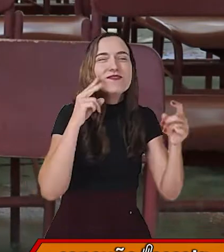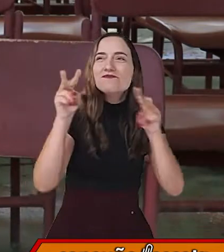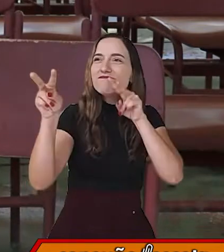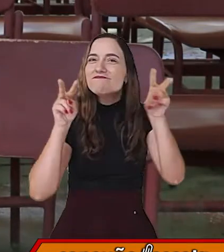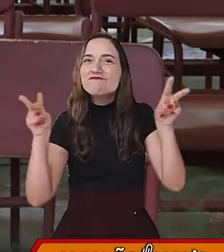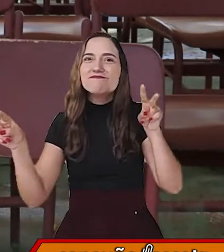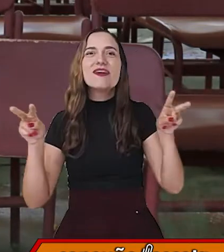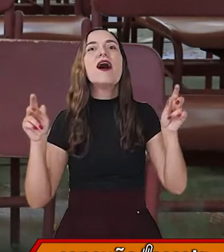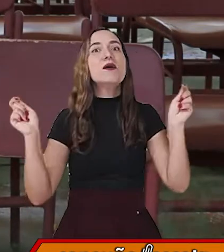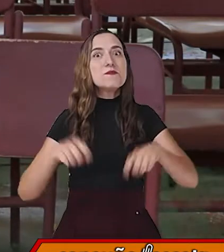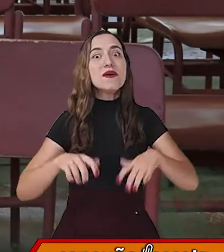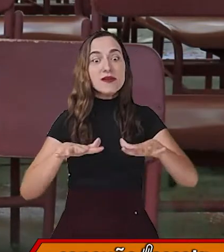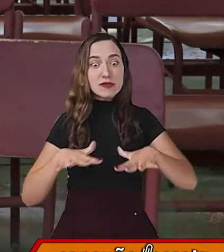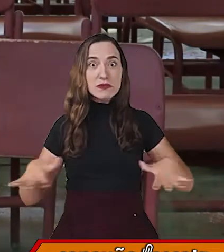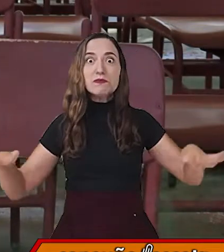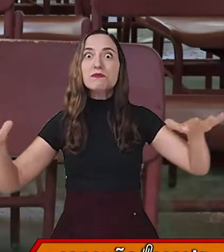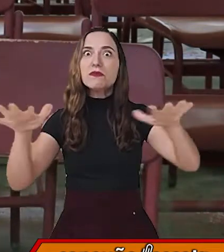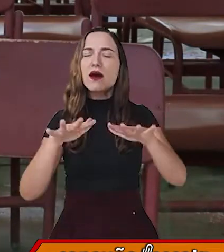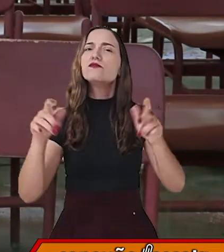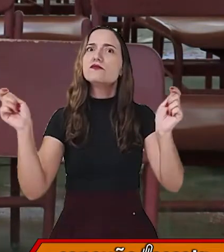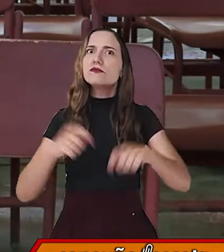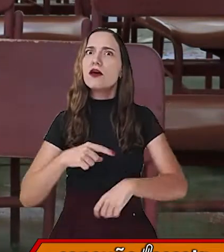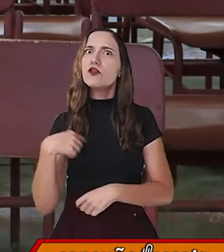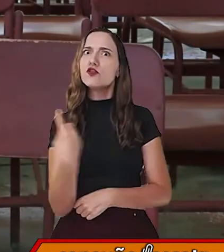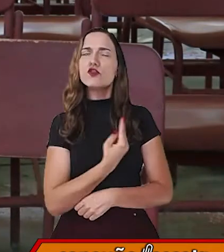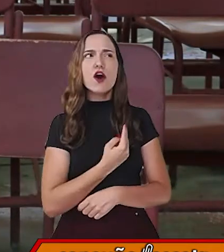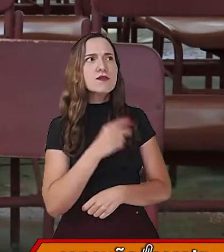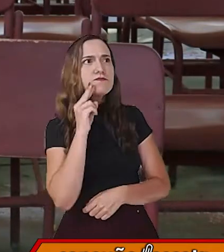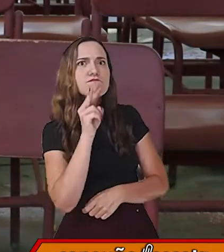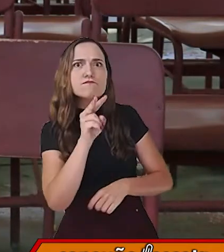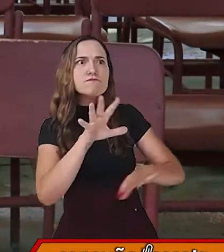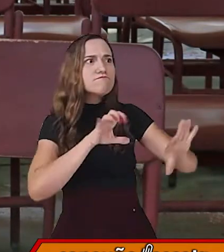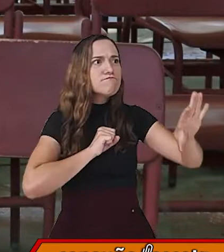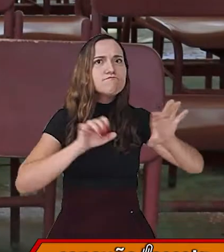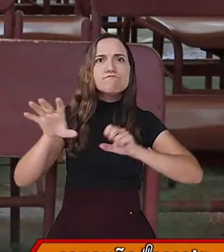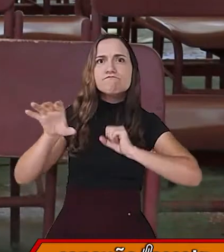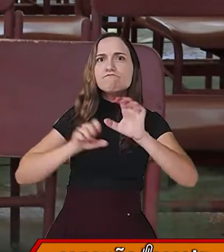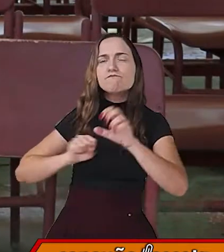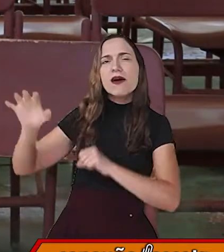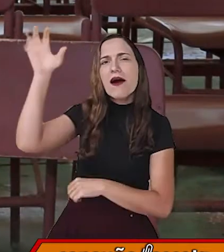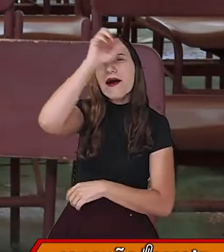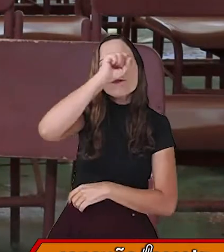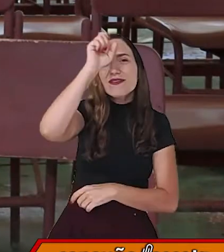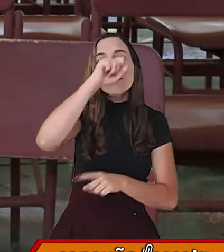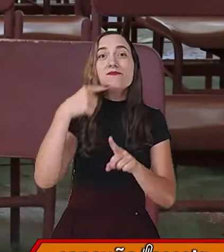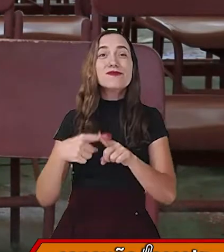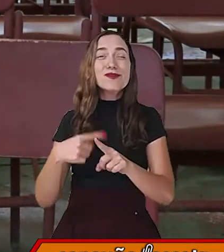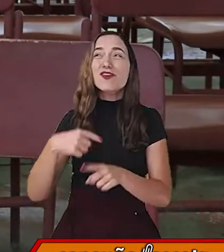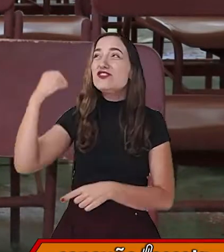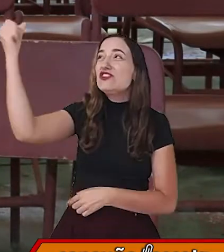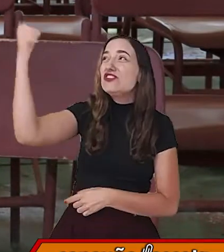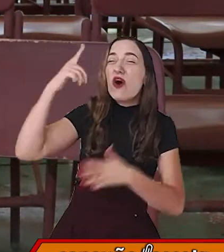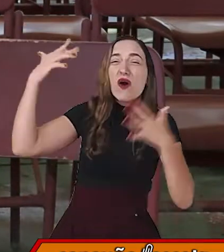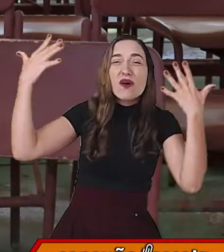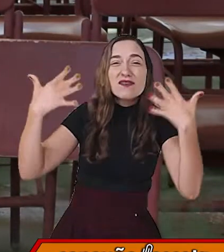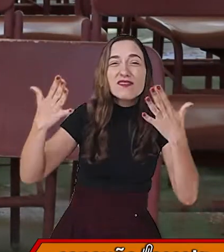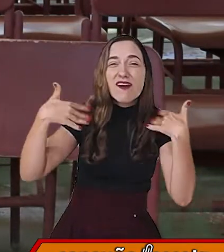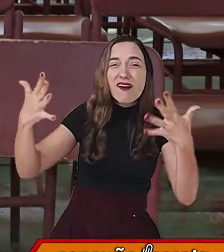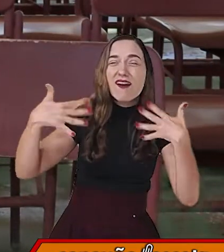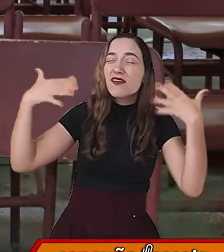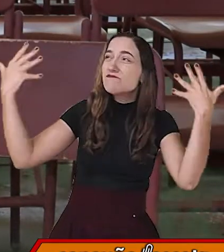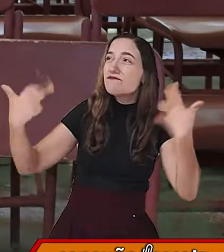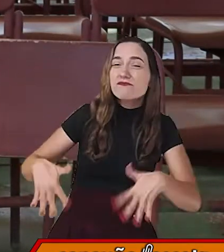ele educa por si só. Esse espaço, por si só, gente, ó, a gente está num calor absurdo, mas aqui está tão fresquinho. Som